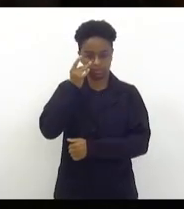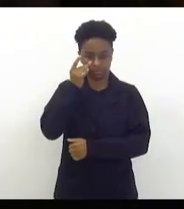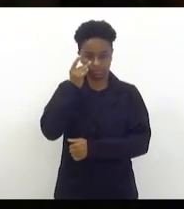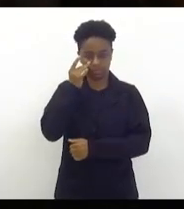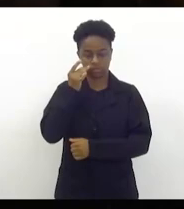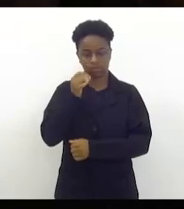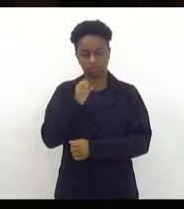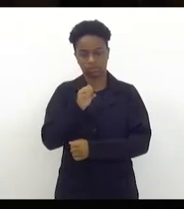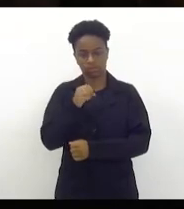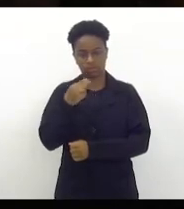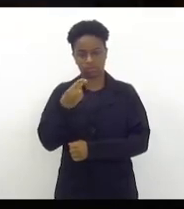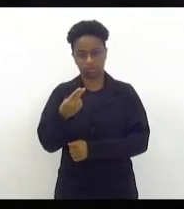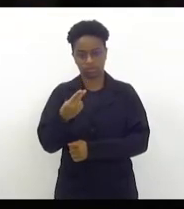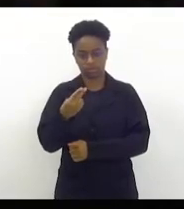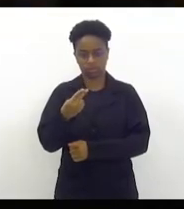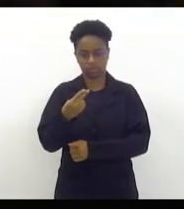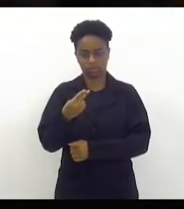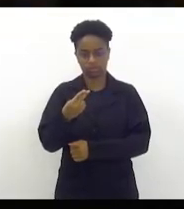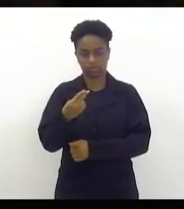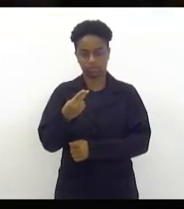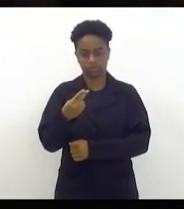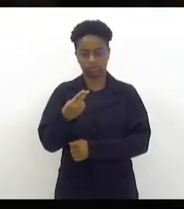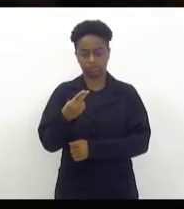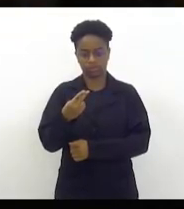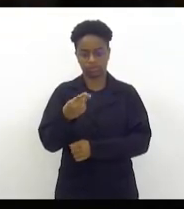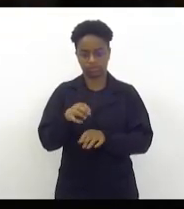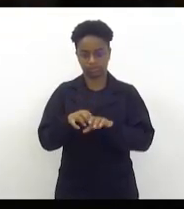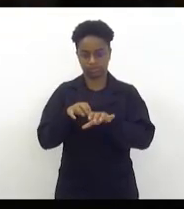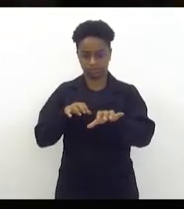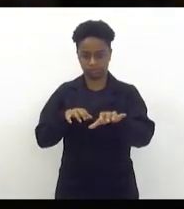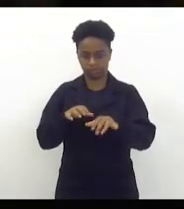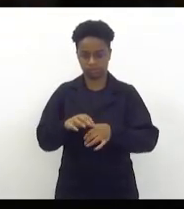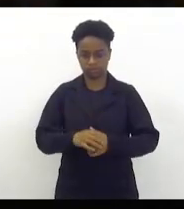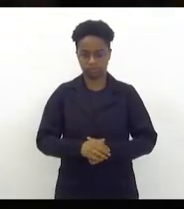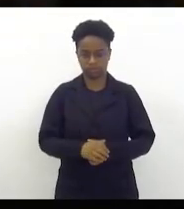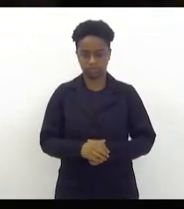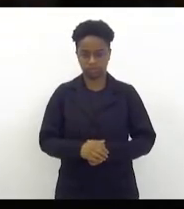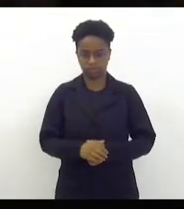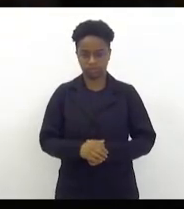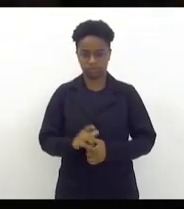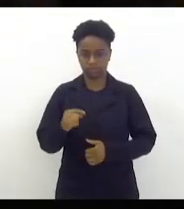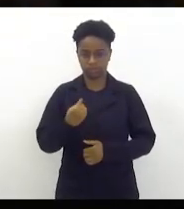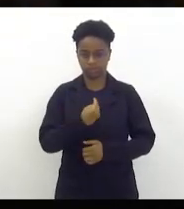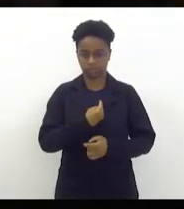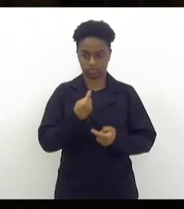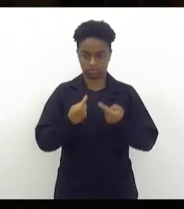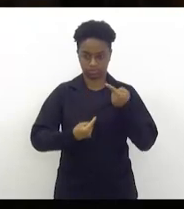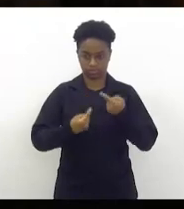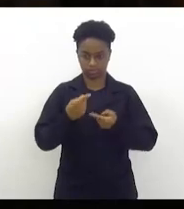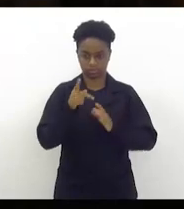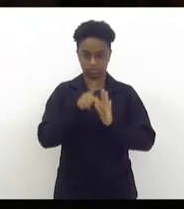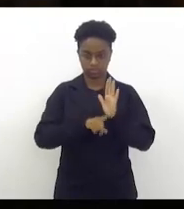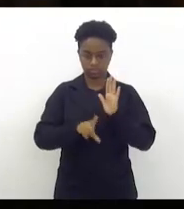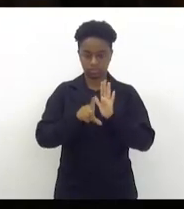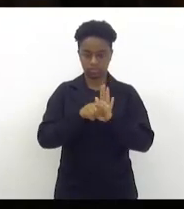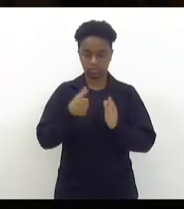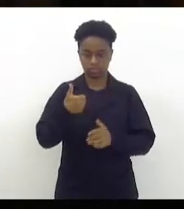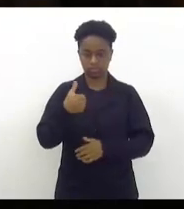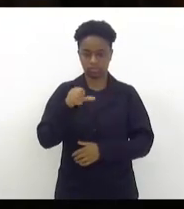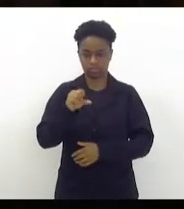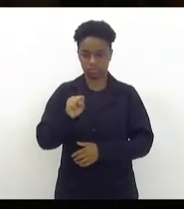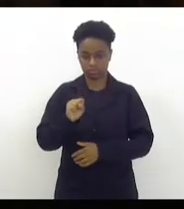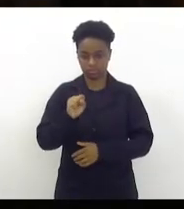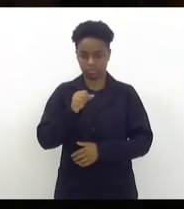presencial ou de forma remota. Vamos discutir o projeto de lei